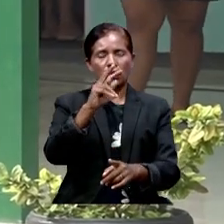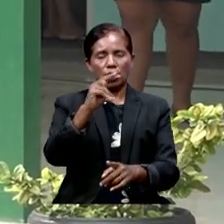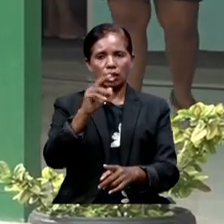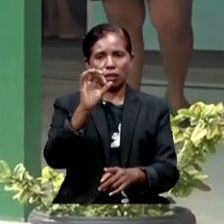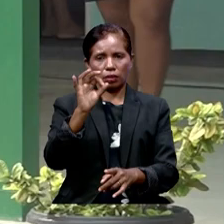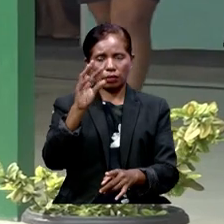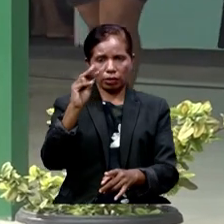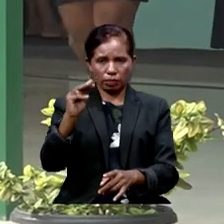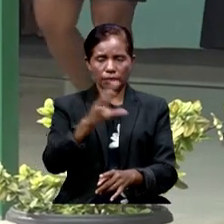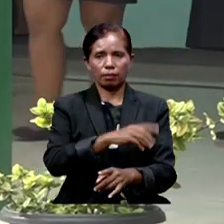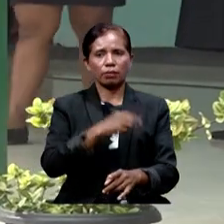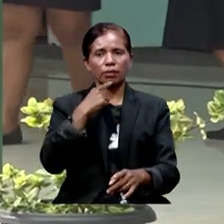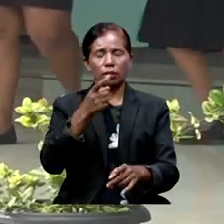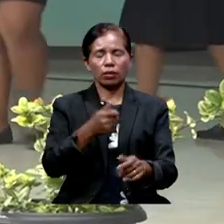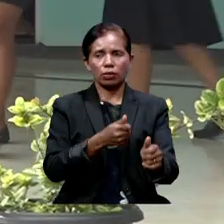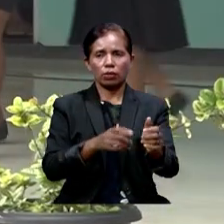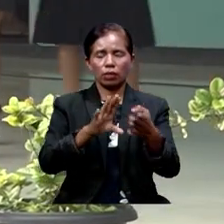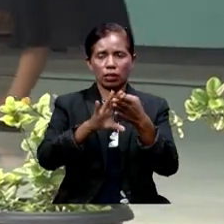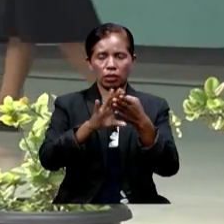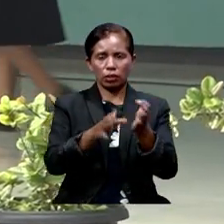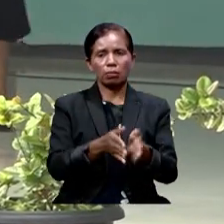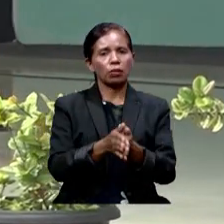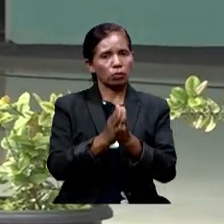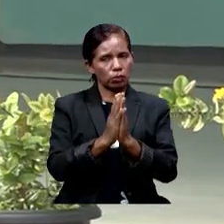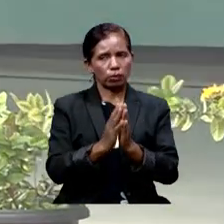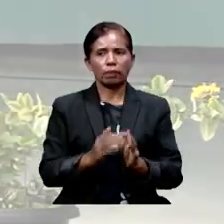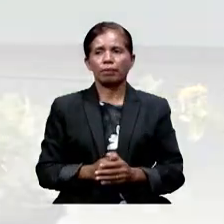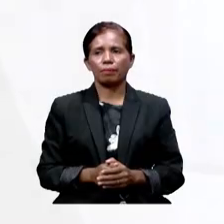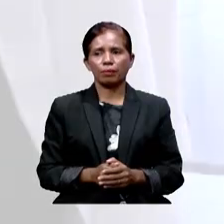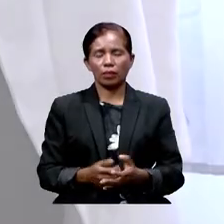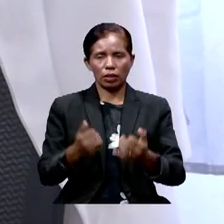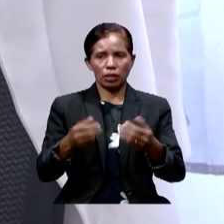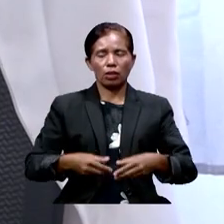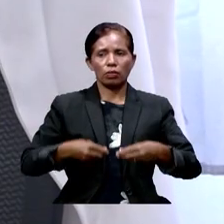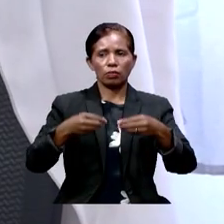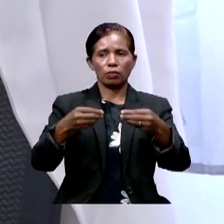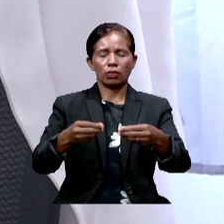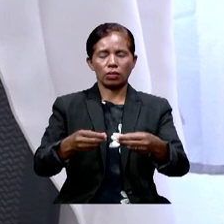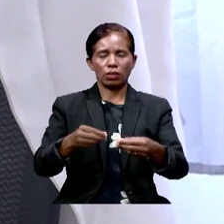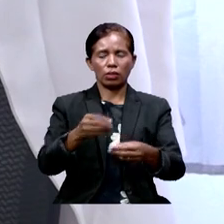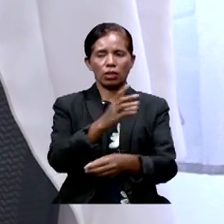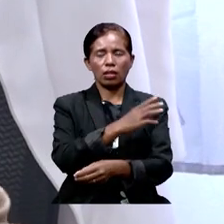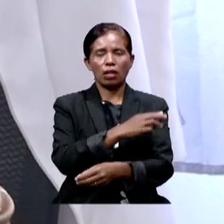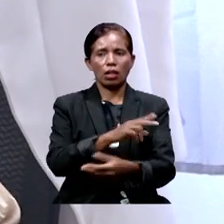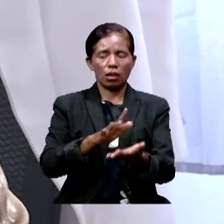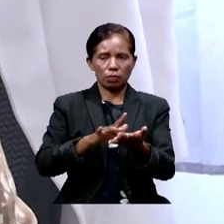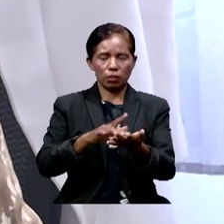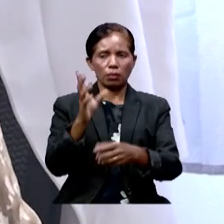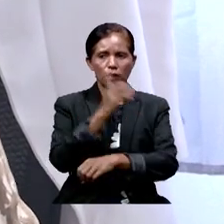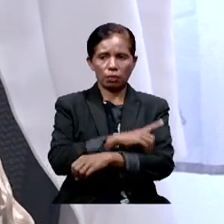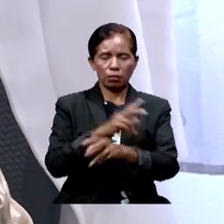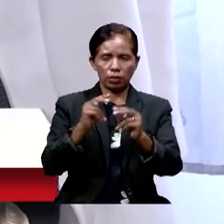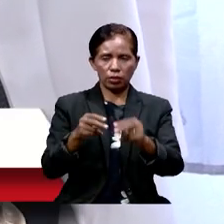Farmácia no produto médico, ter pedido ne behato. Ne tangen tene kata distribuição ne ne lor lorong. Persija em Moruc ne be maklaya,